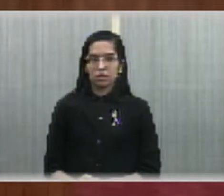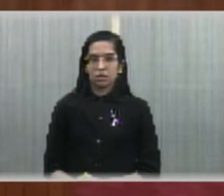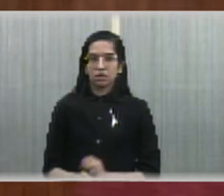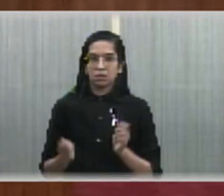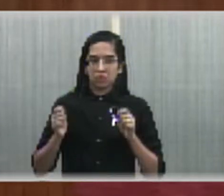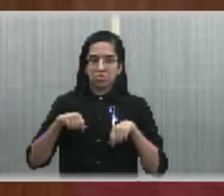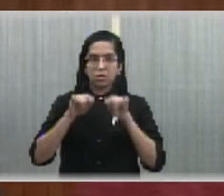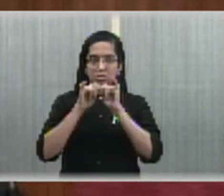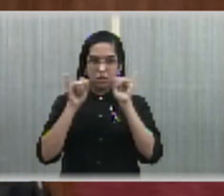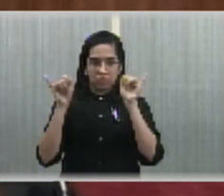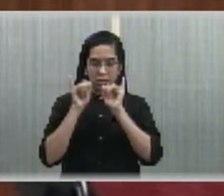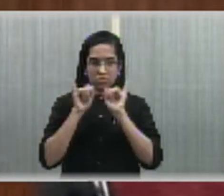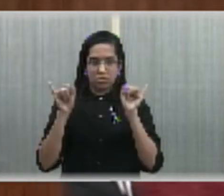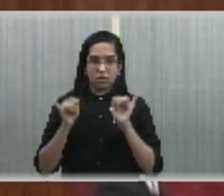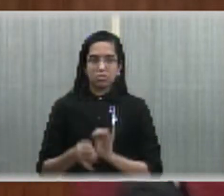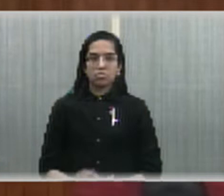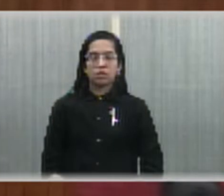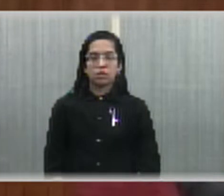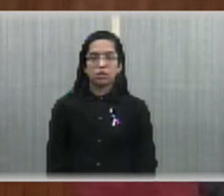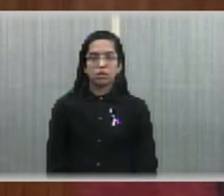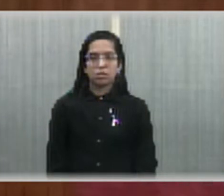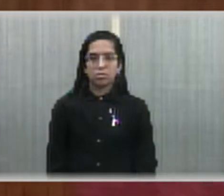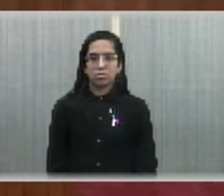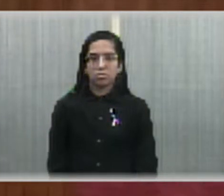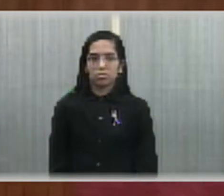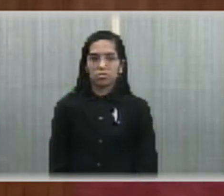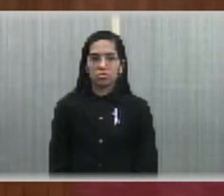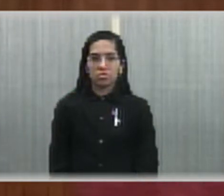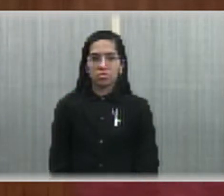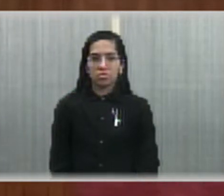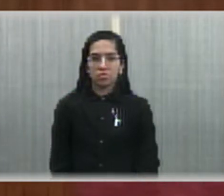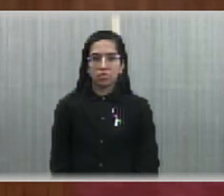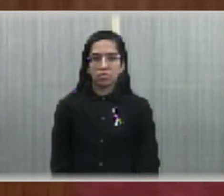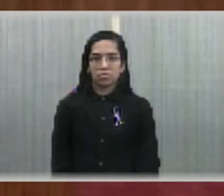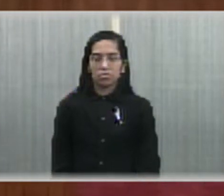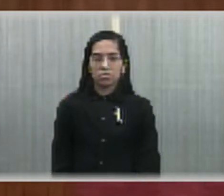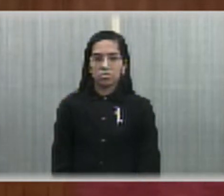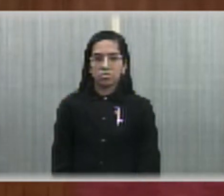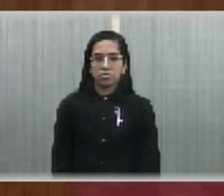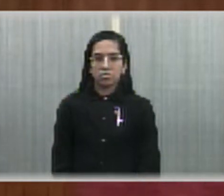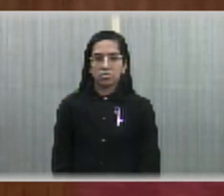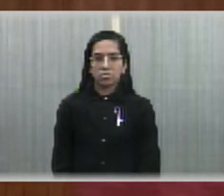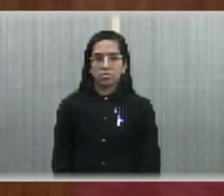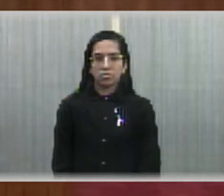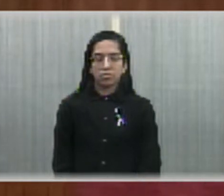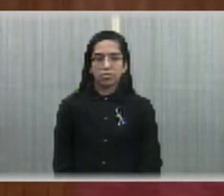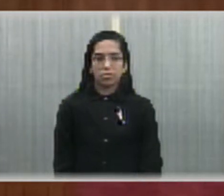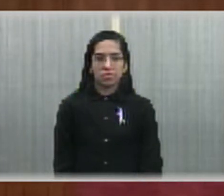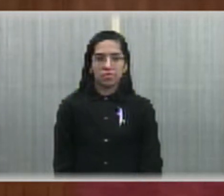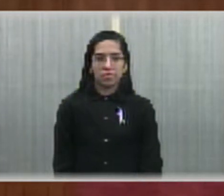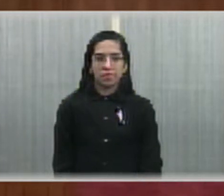comunicação. Era do senhor isso aqui? Era para ser lido? Não, tá. Por isso que eu tirei.